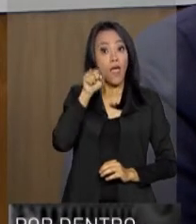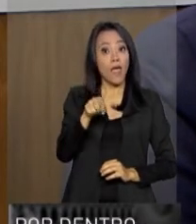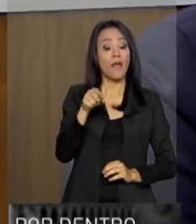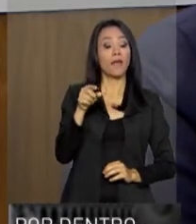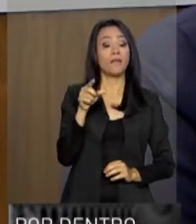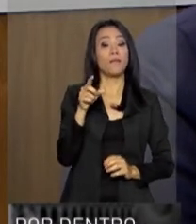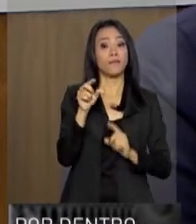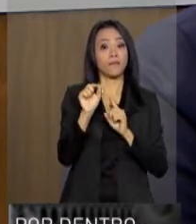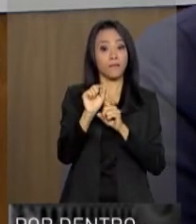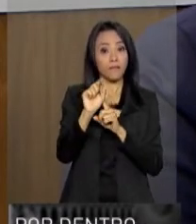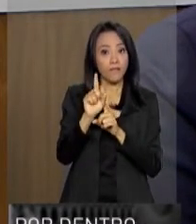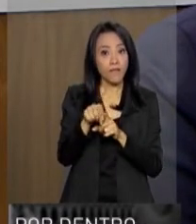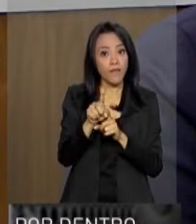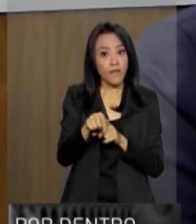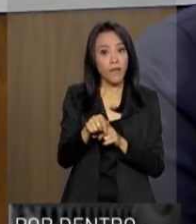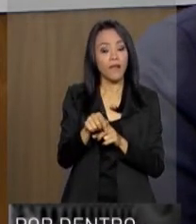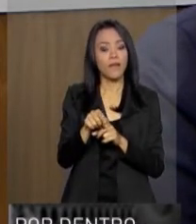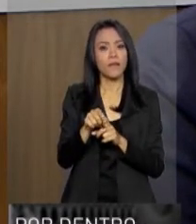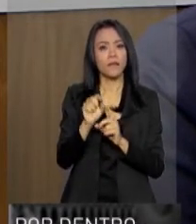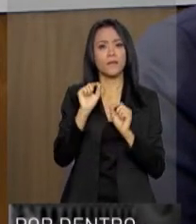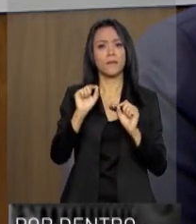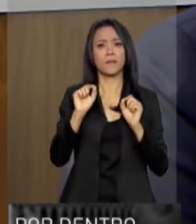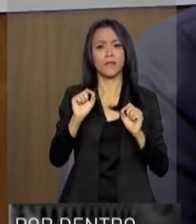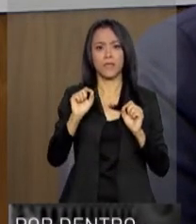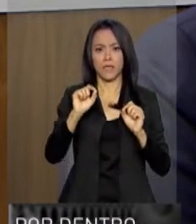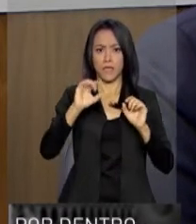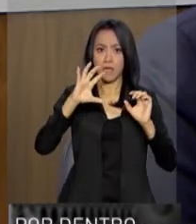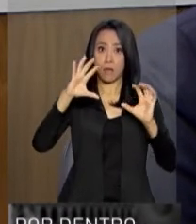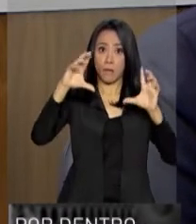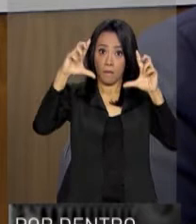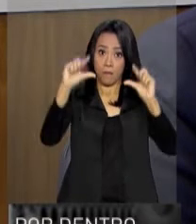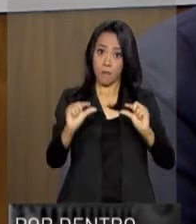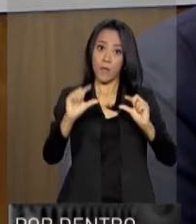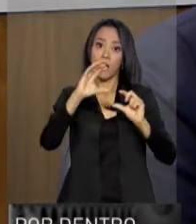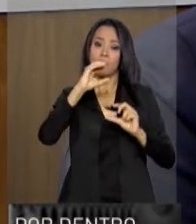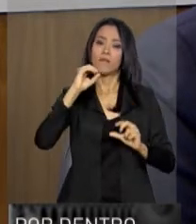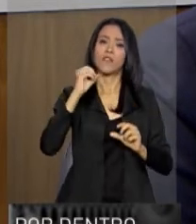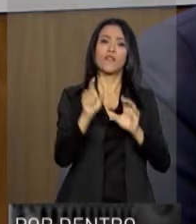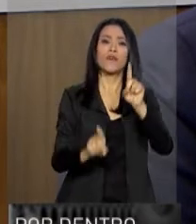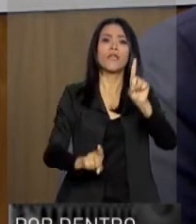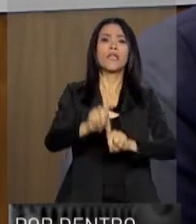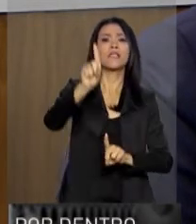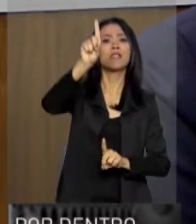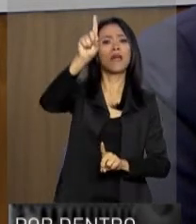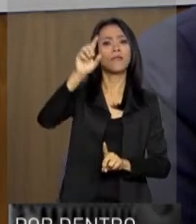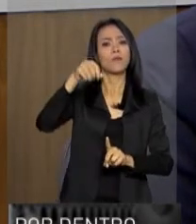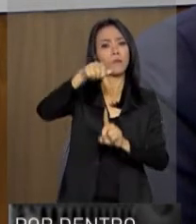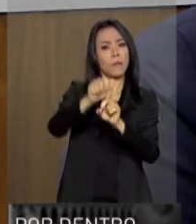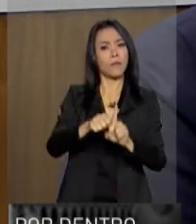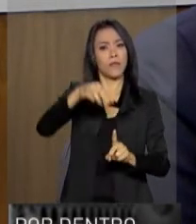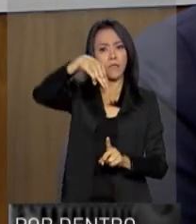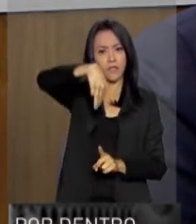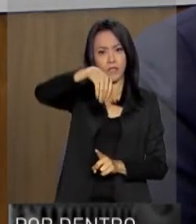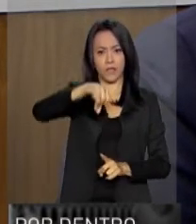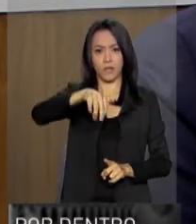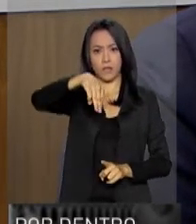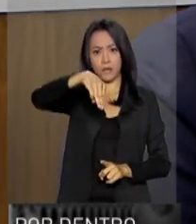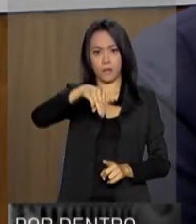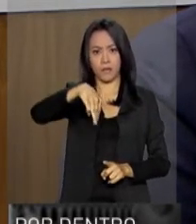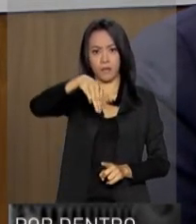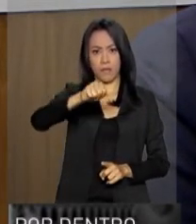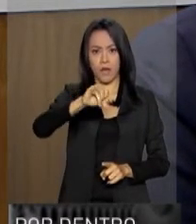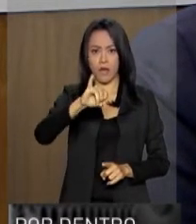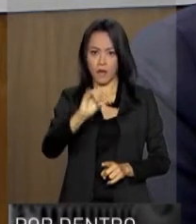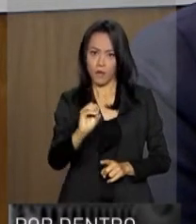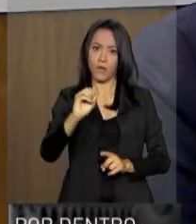que essa capacidade do nosso satélite que foi lançado em maio de 2017 o que nos permite estar permitindo é